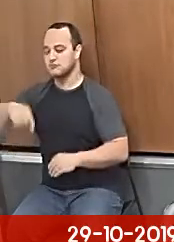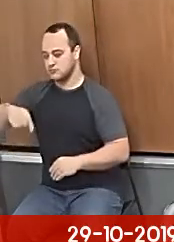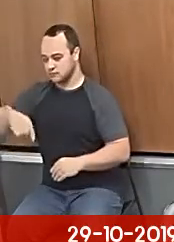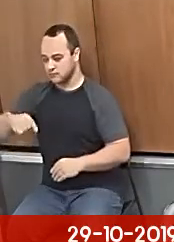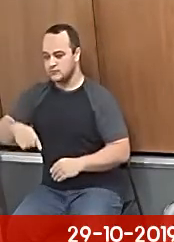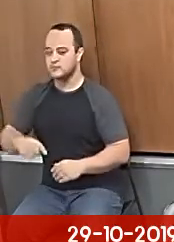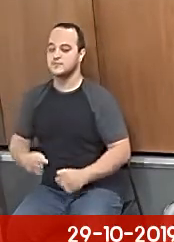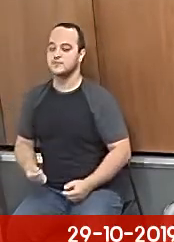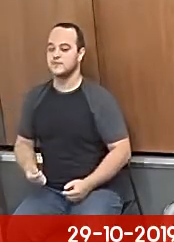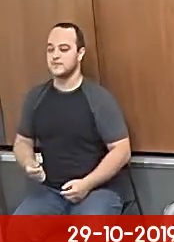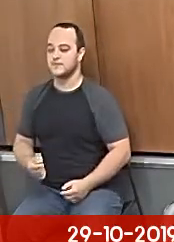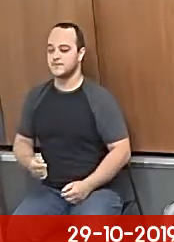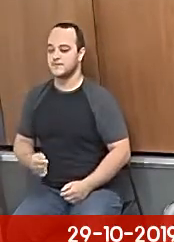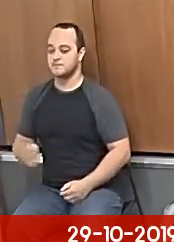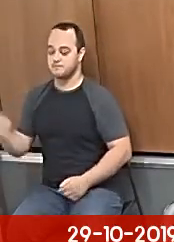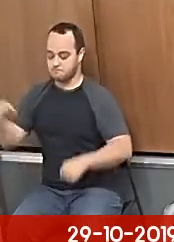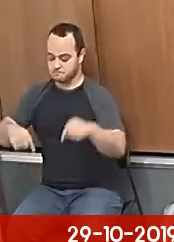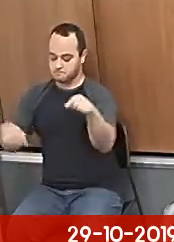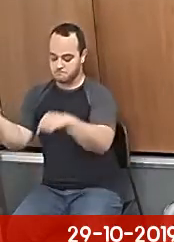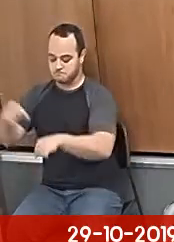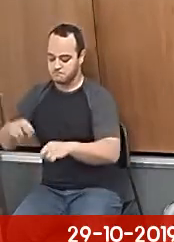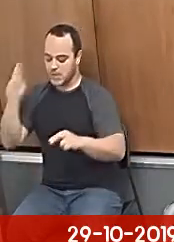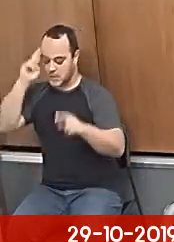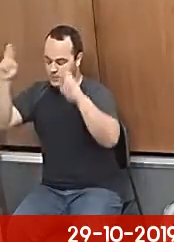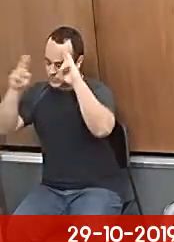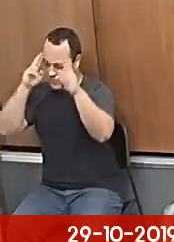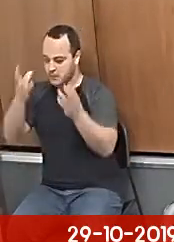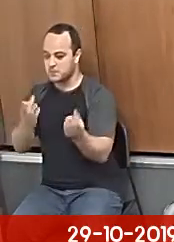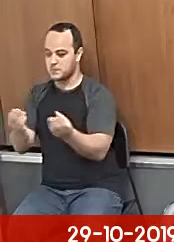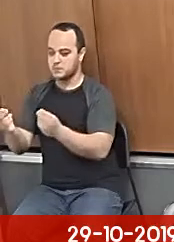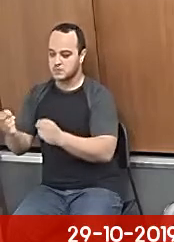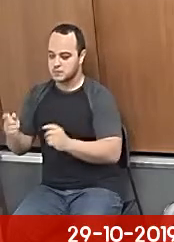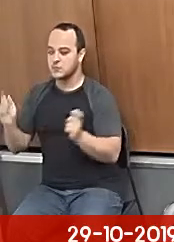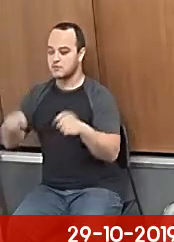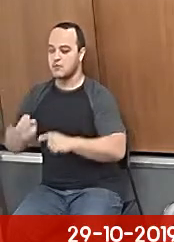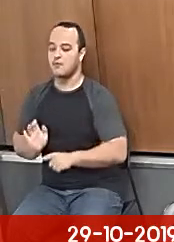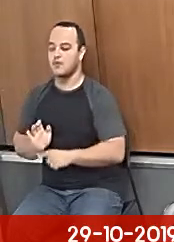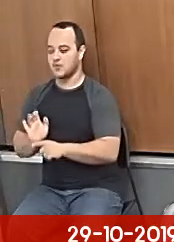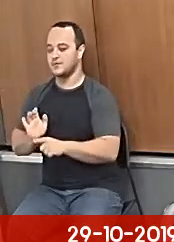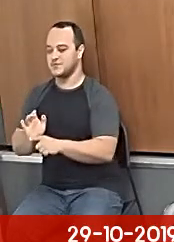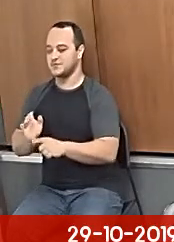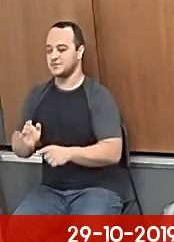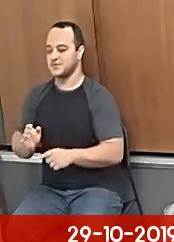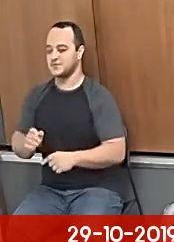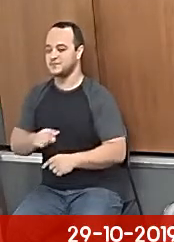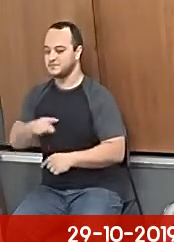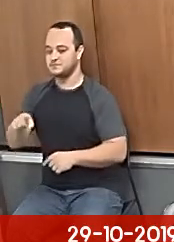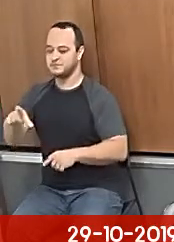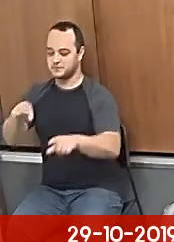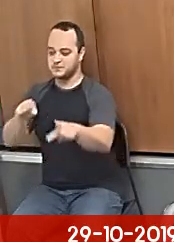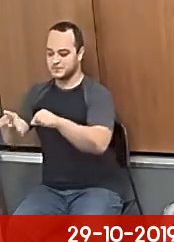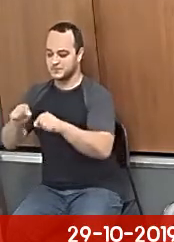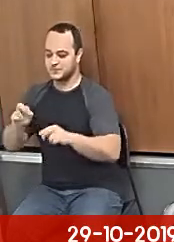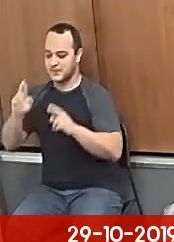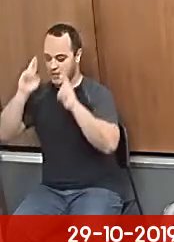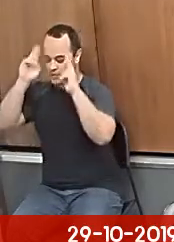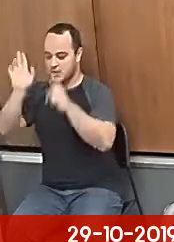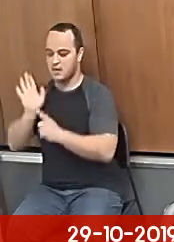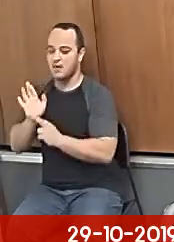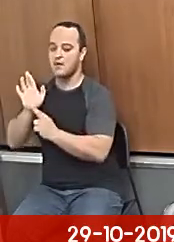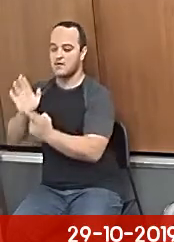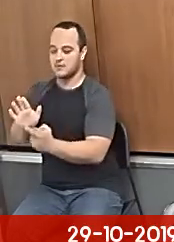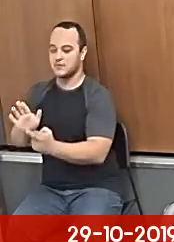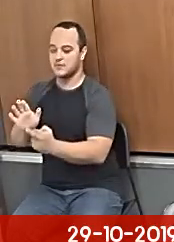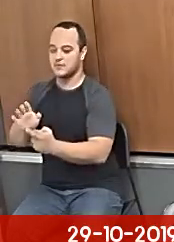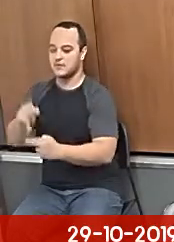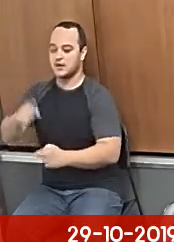grande incentivador, e acho que mais do que ninguém vocês escolheram para poder ser o representante na Assembleia,